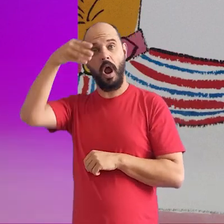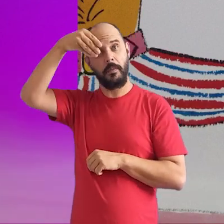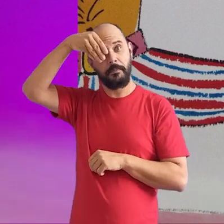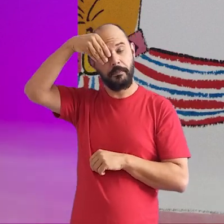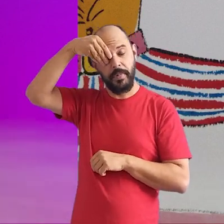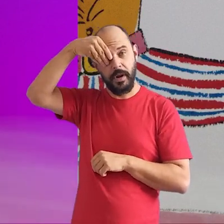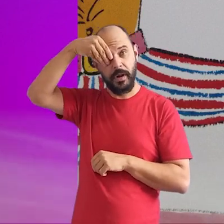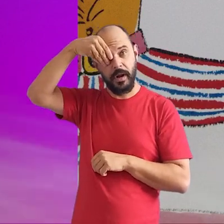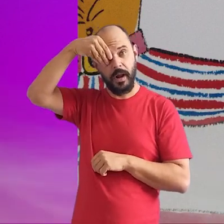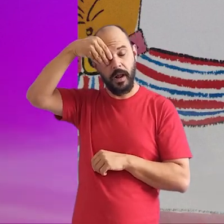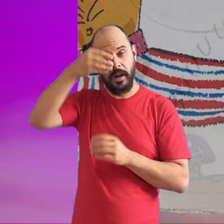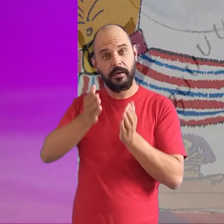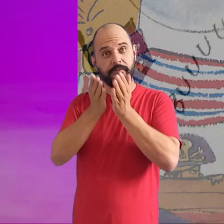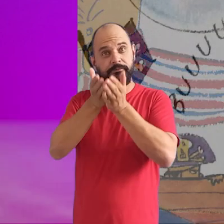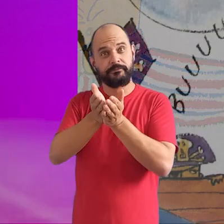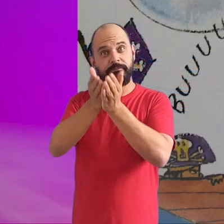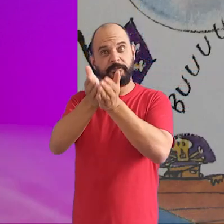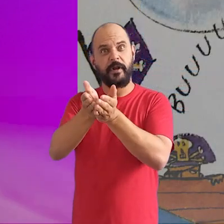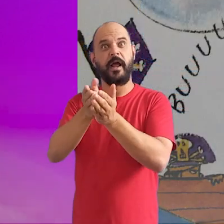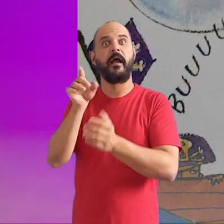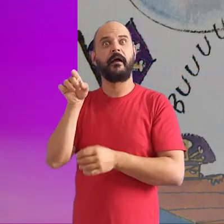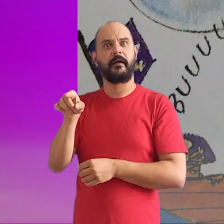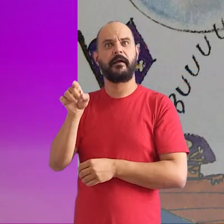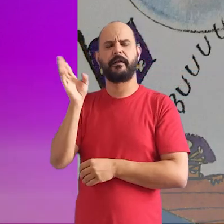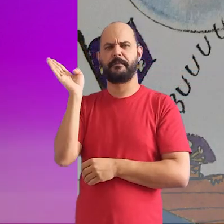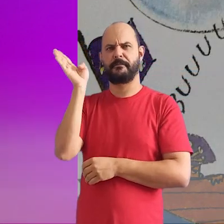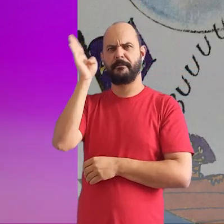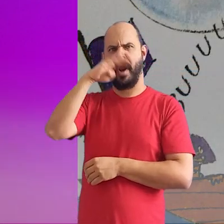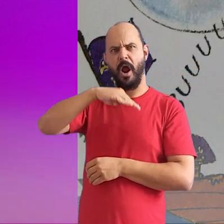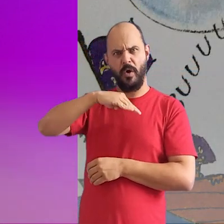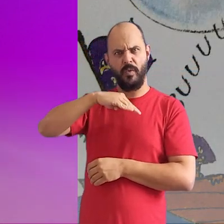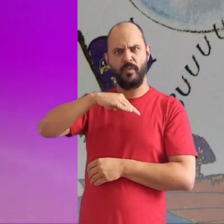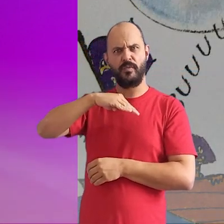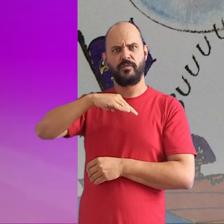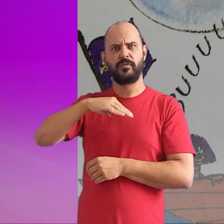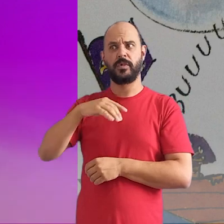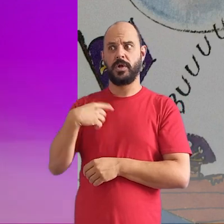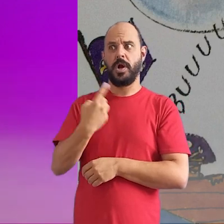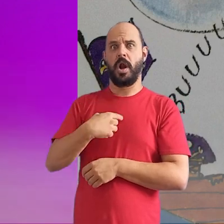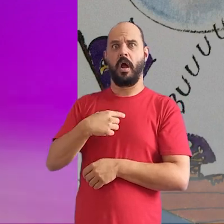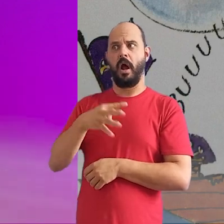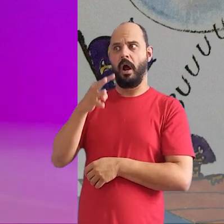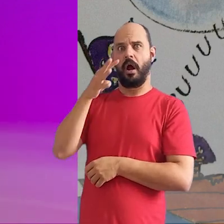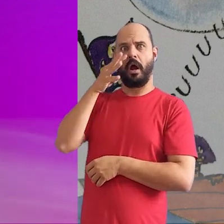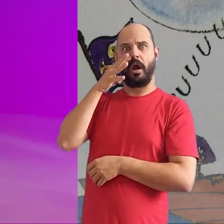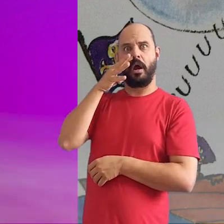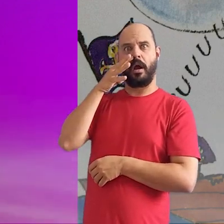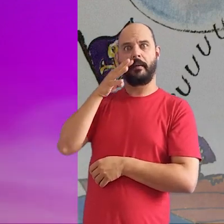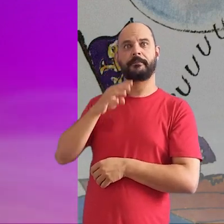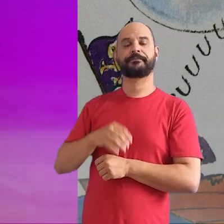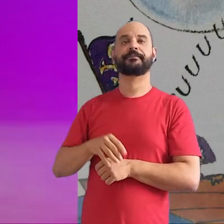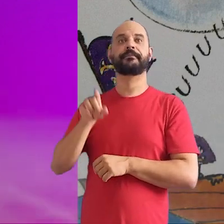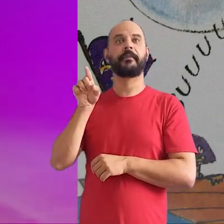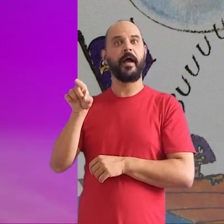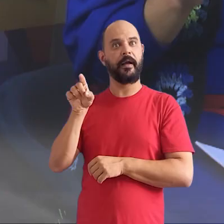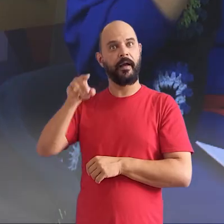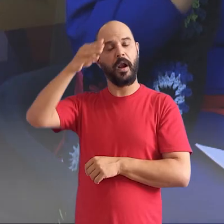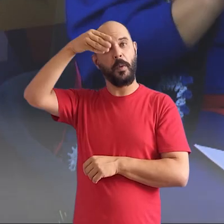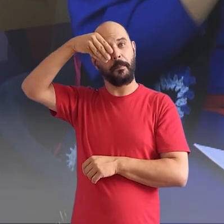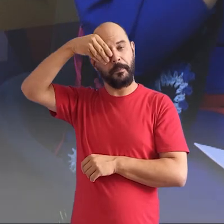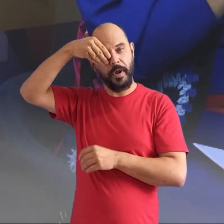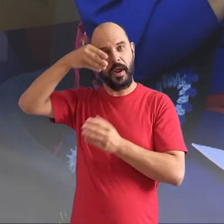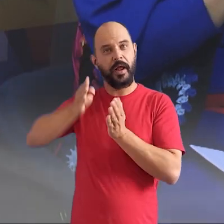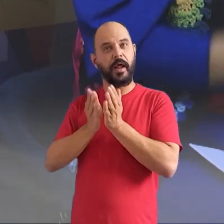de pirata. O pirata é muito maldoso, que a gente até pasma. E